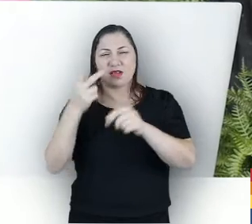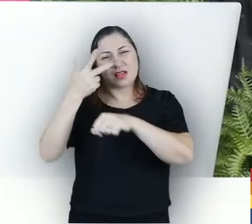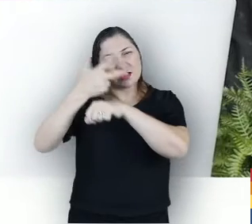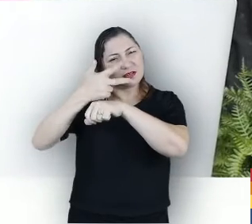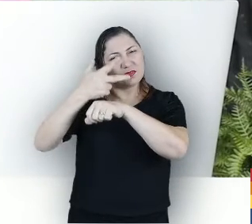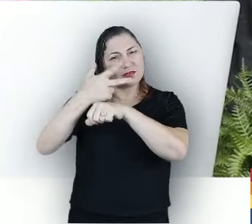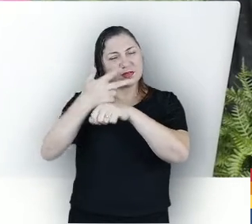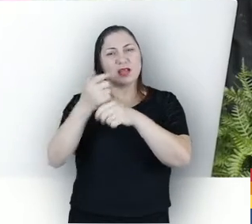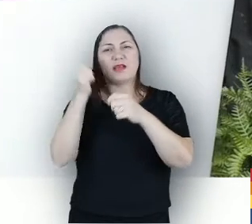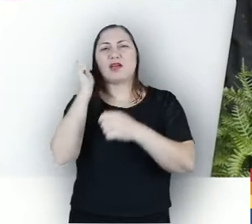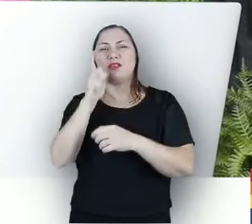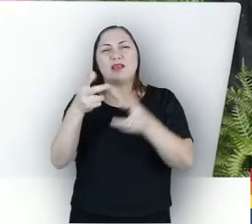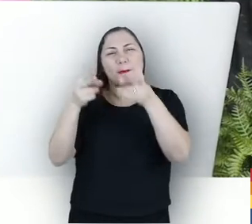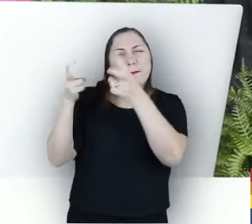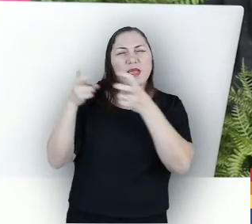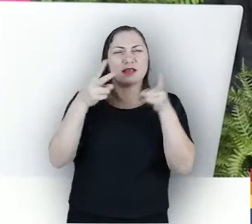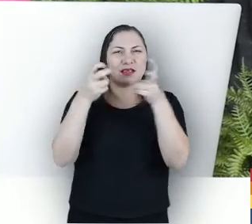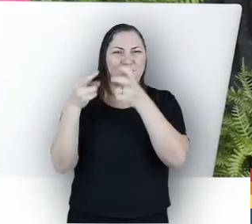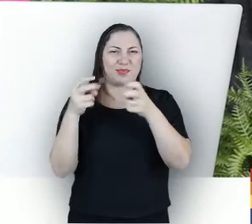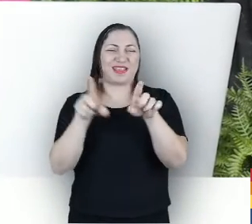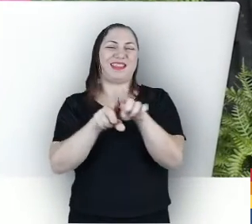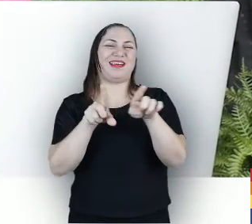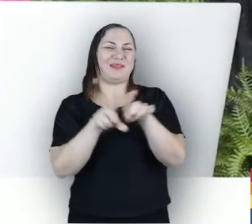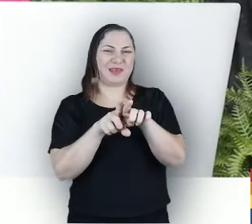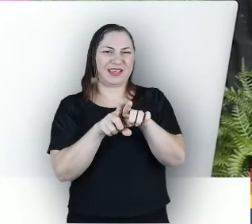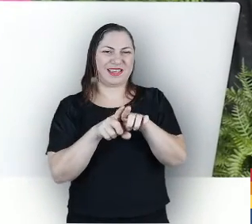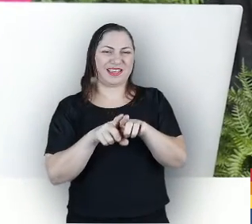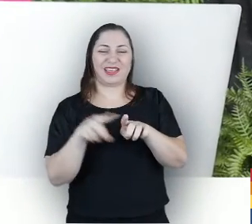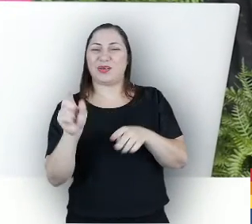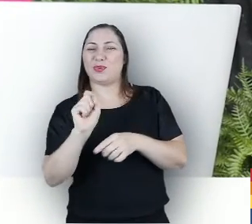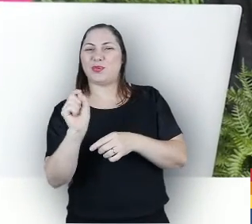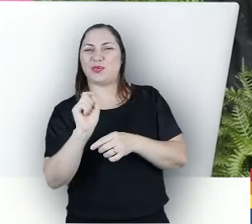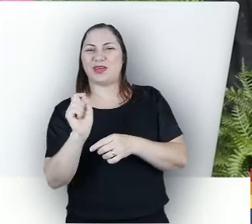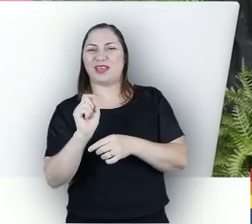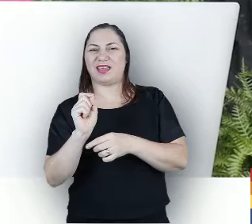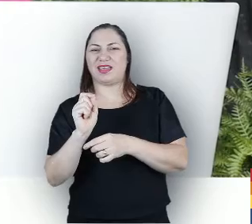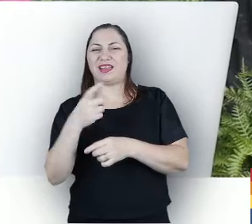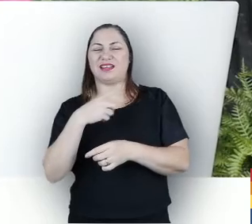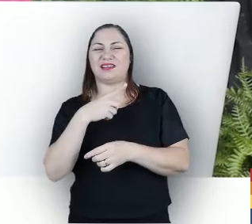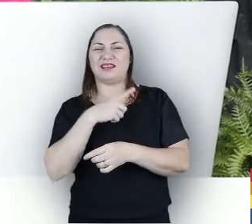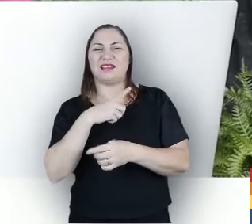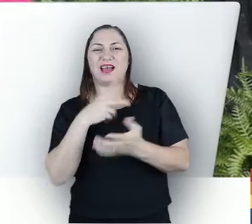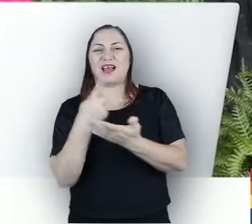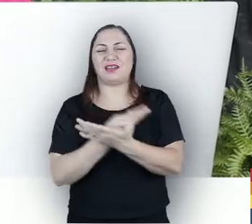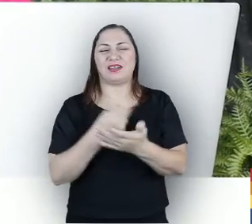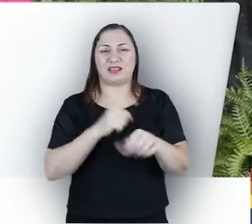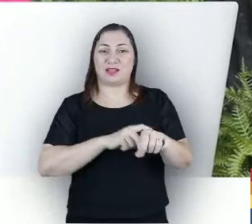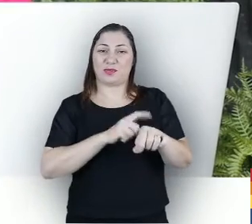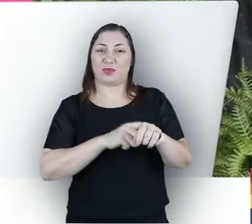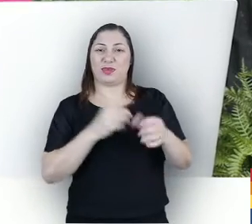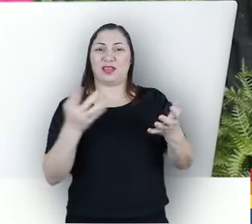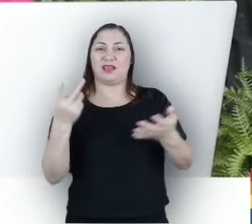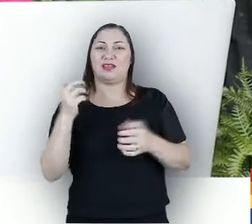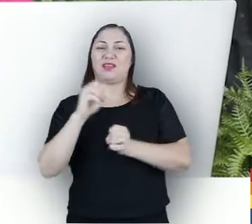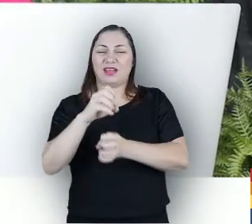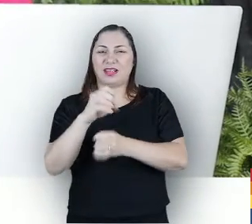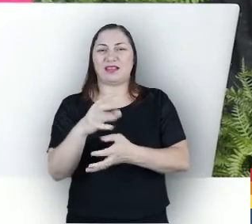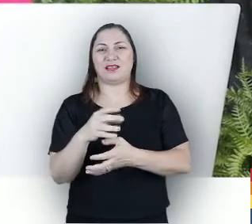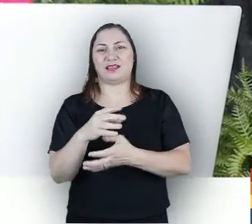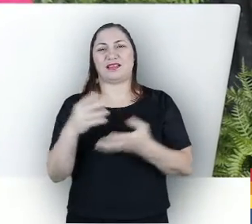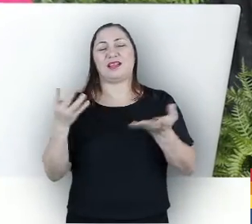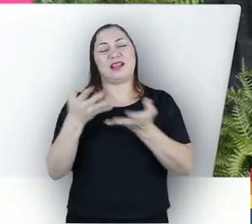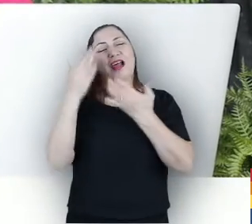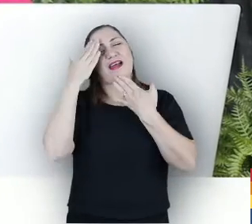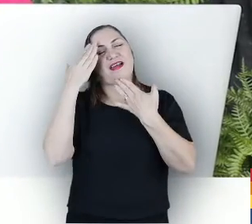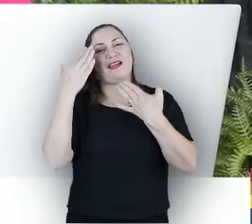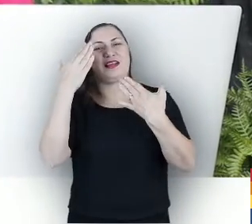ensino médio, né, como isso impacta, né, na nossa área de linguagens. E a gente espera que os professores que depois vão estar assistindo,